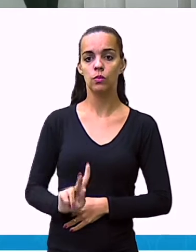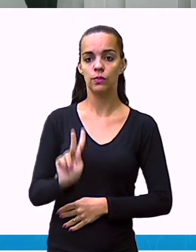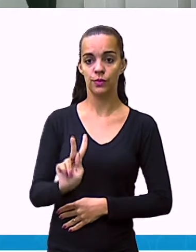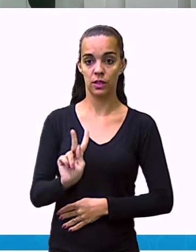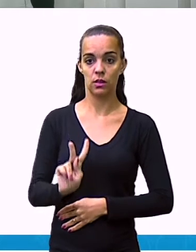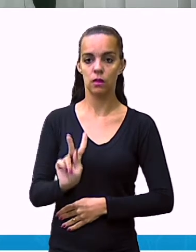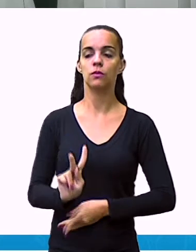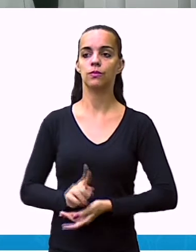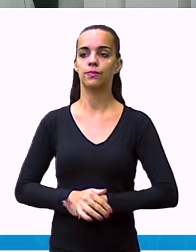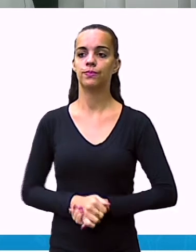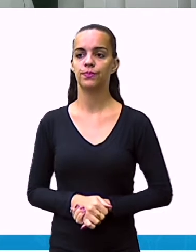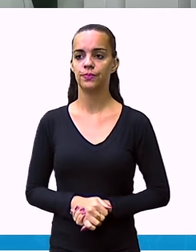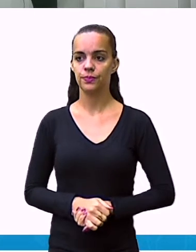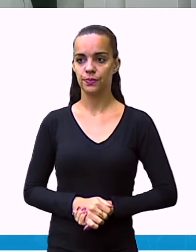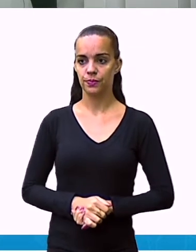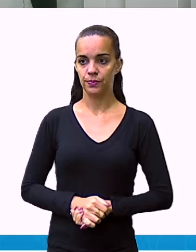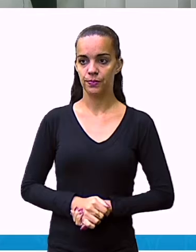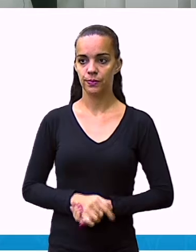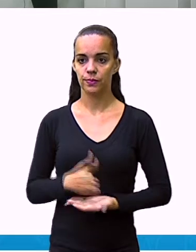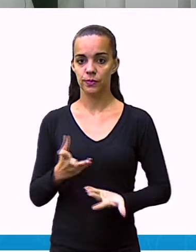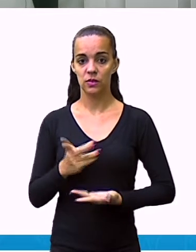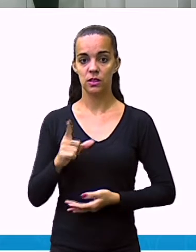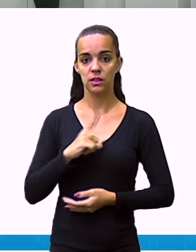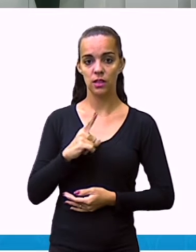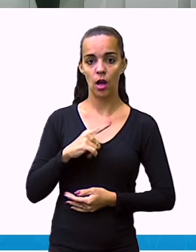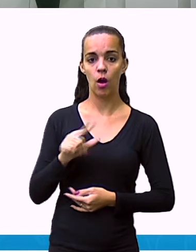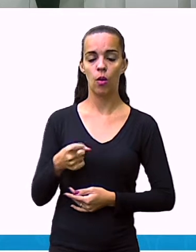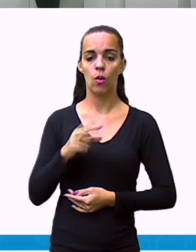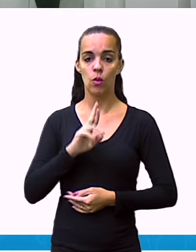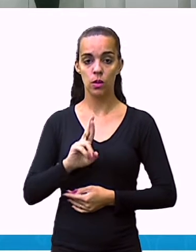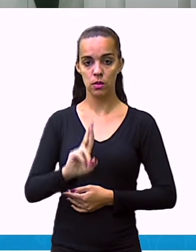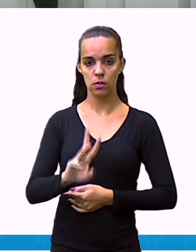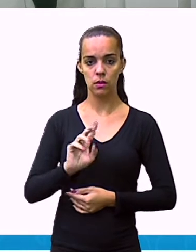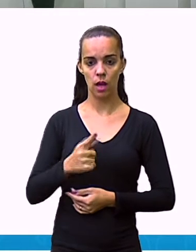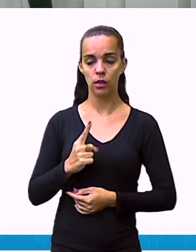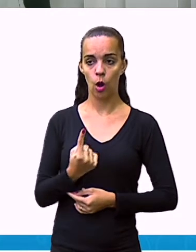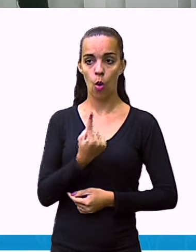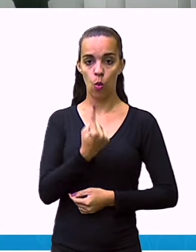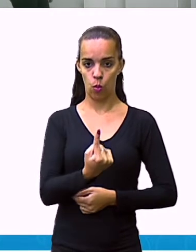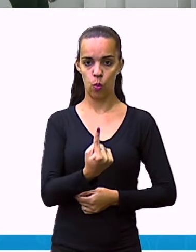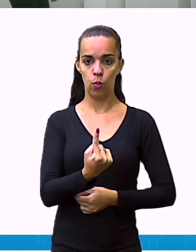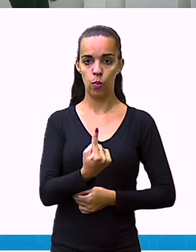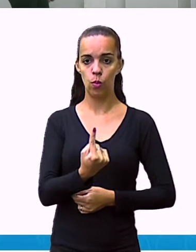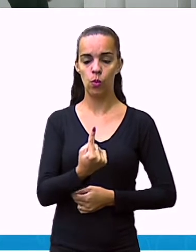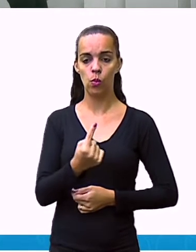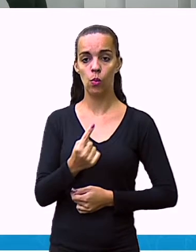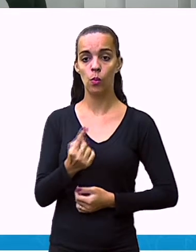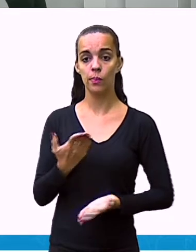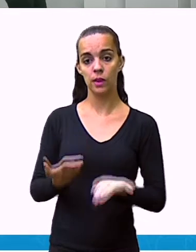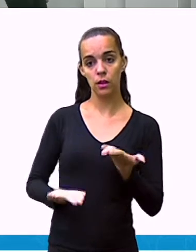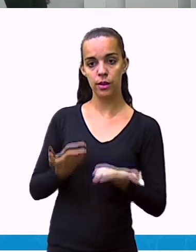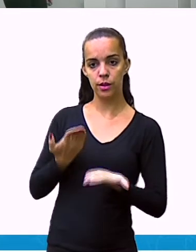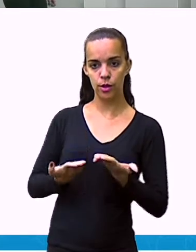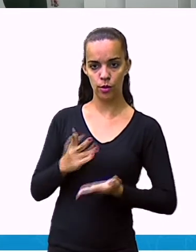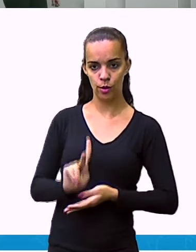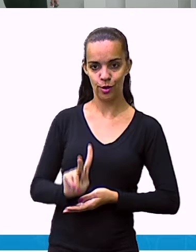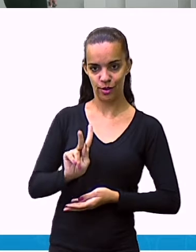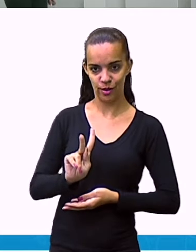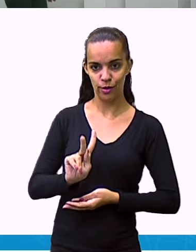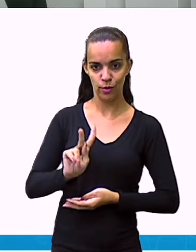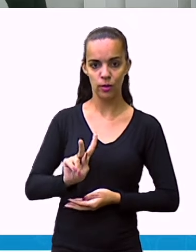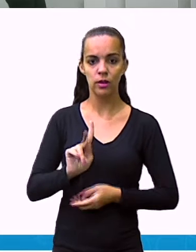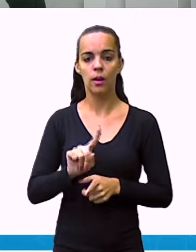usa essas medidas então aqui abreviando eu tenho aqui olha aqui um quilograma é igual a 1000